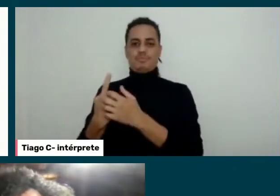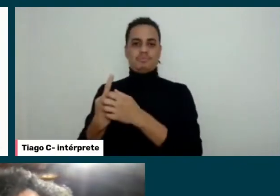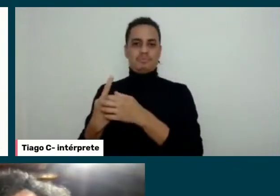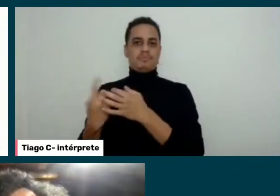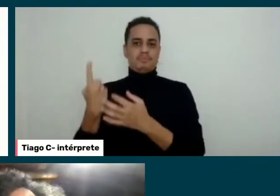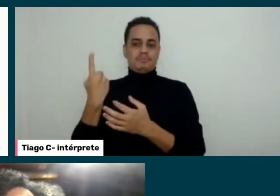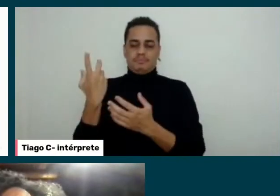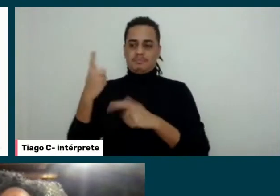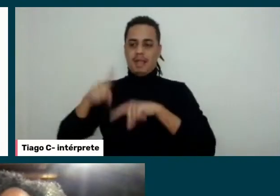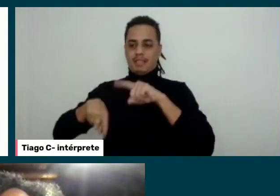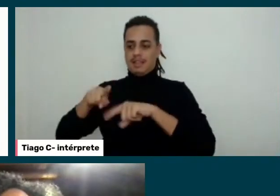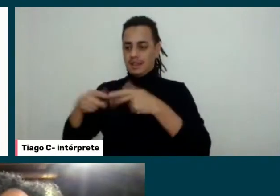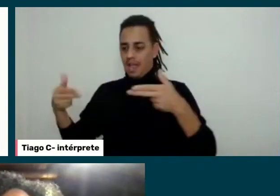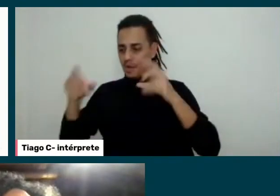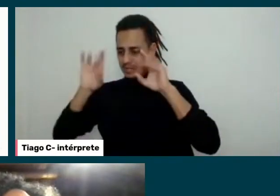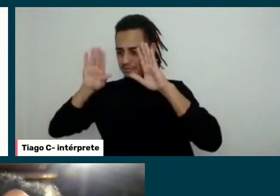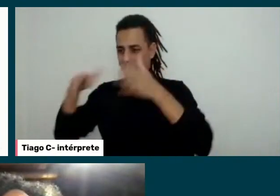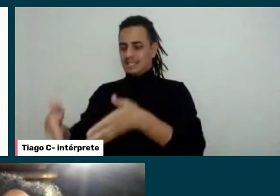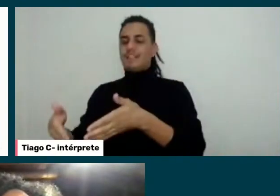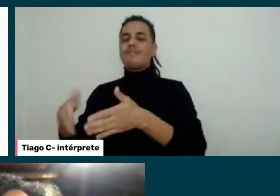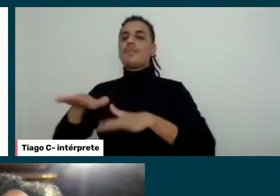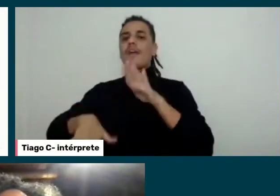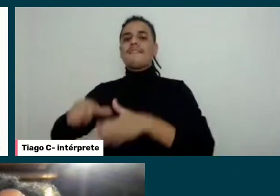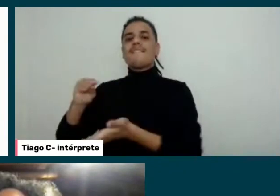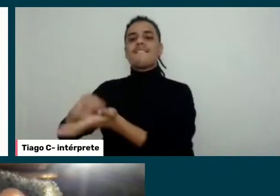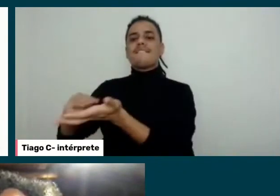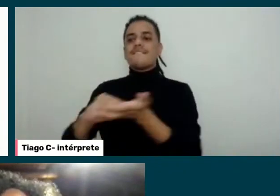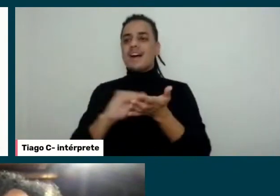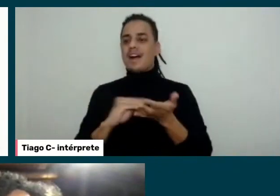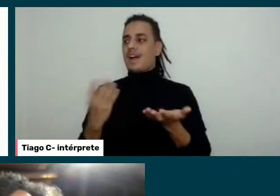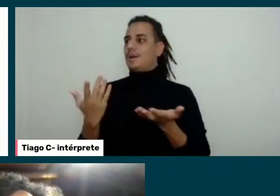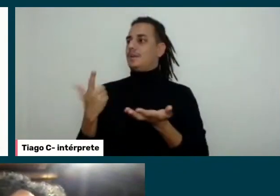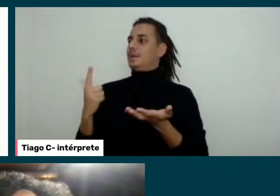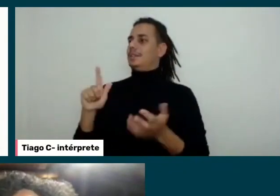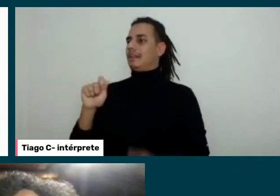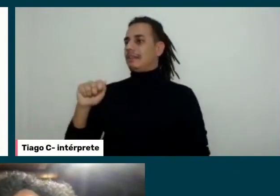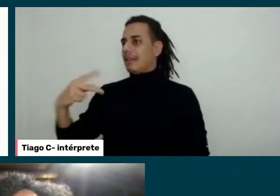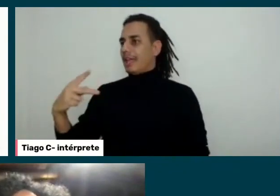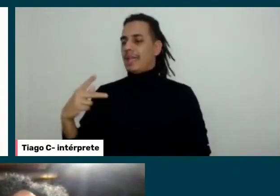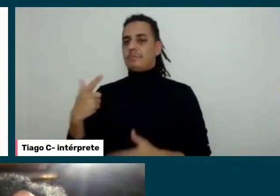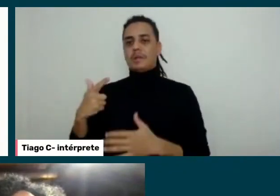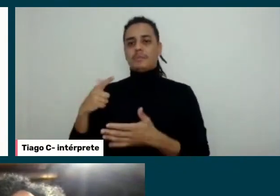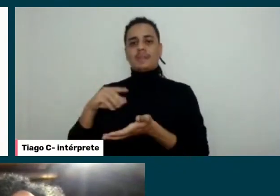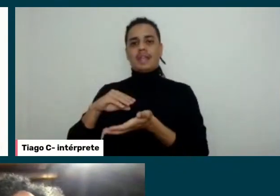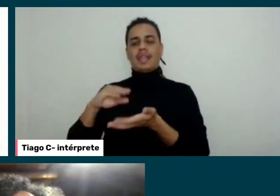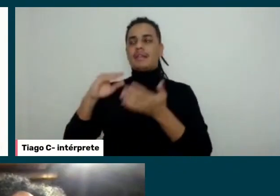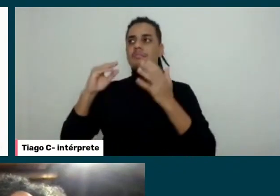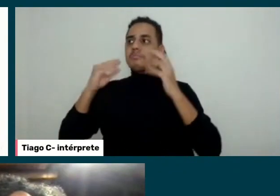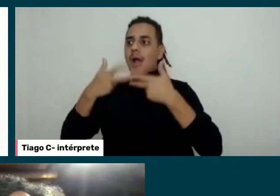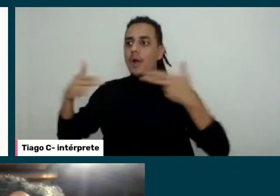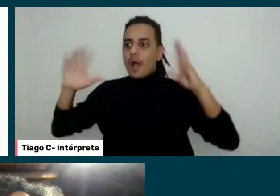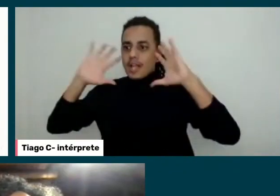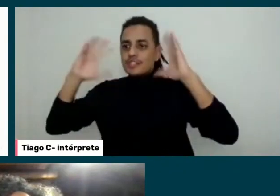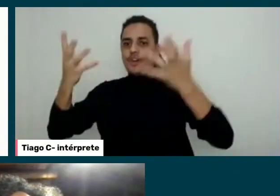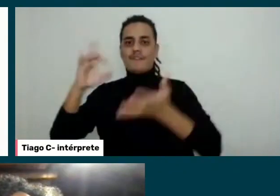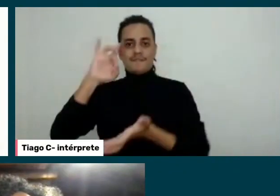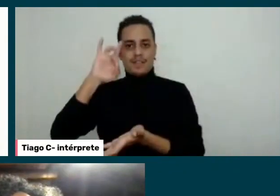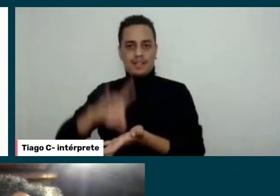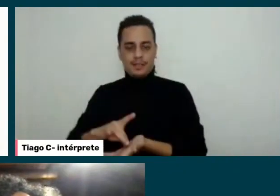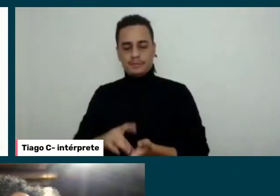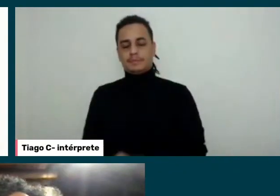você, por exemplo, não tem fricção, não tem um gap importante para resolver, né?